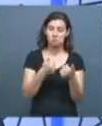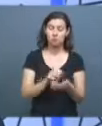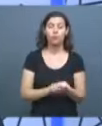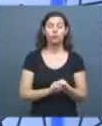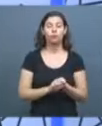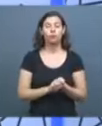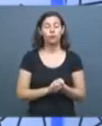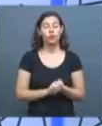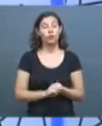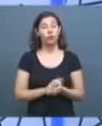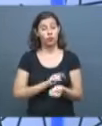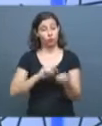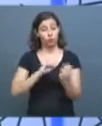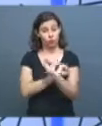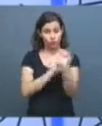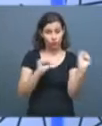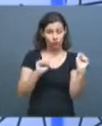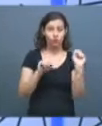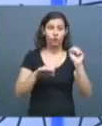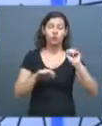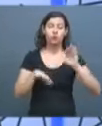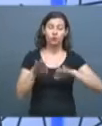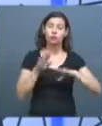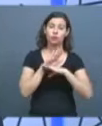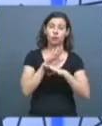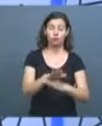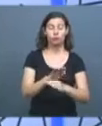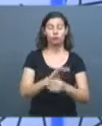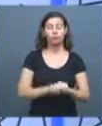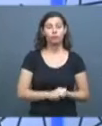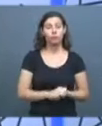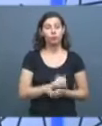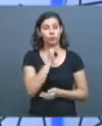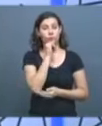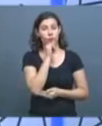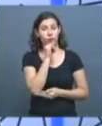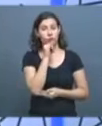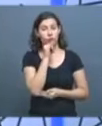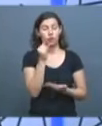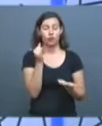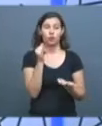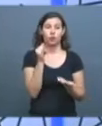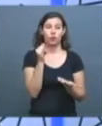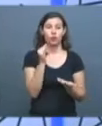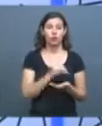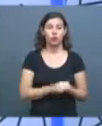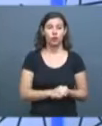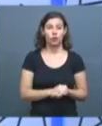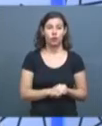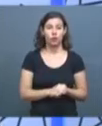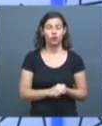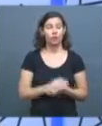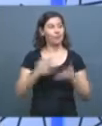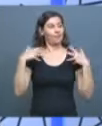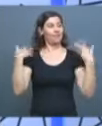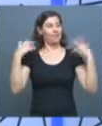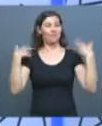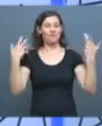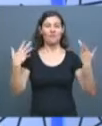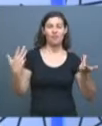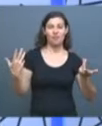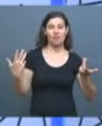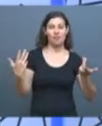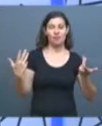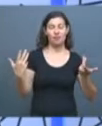negativo, mas o estresse é uma coisa importante propulsora. Por exemplo, a falta de motivação, o estado